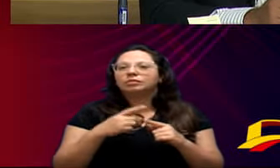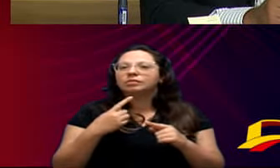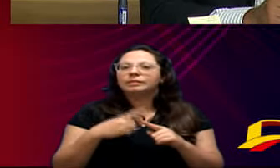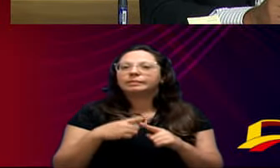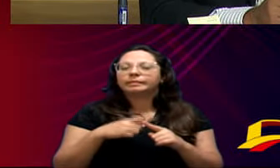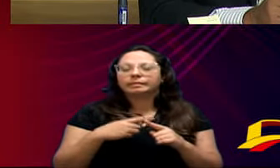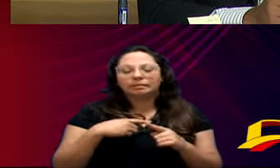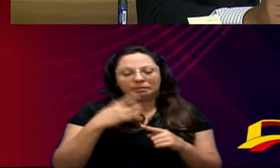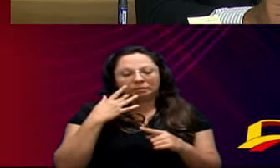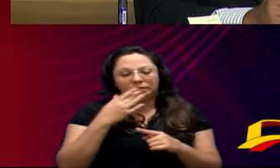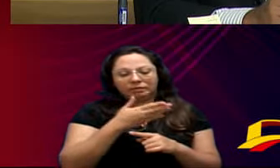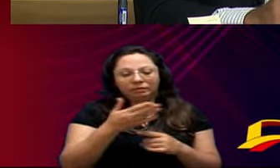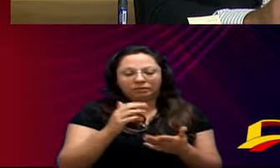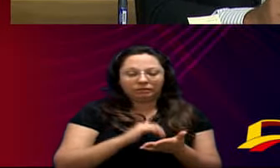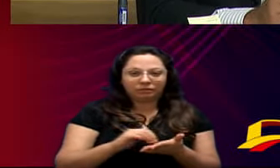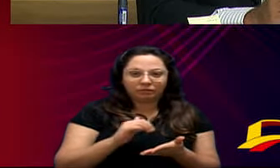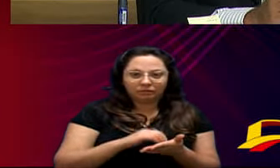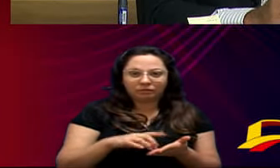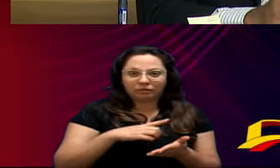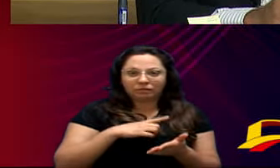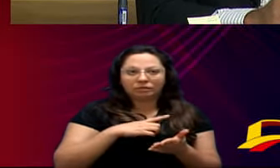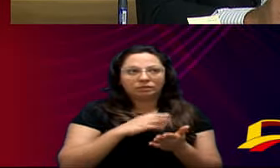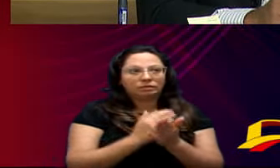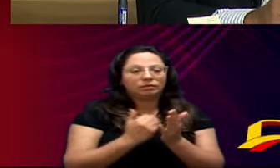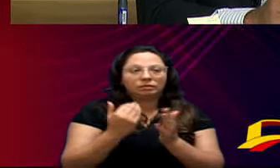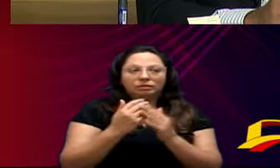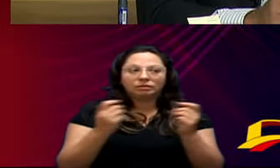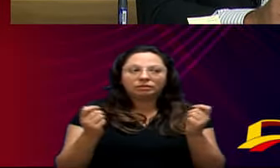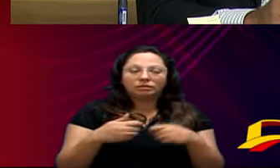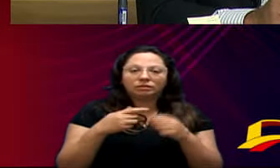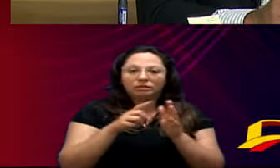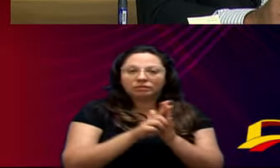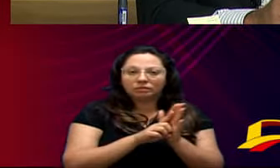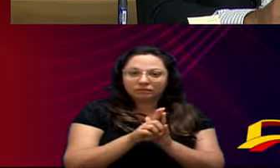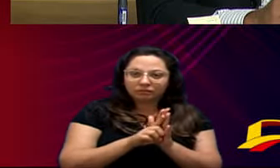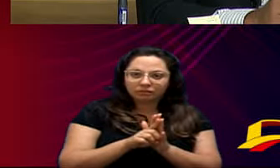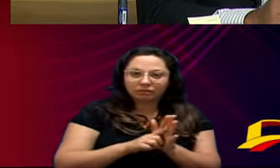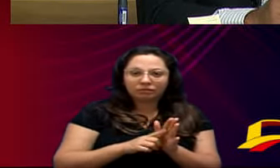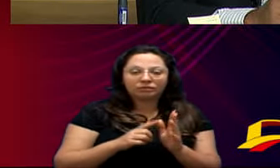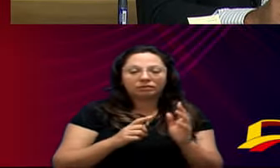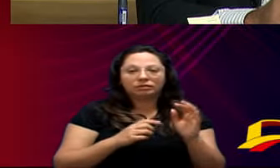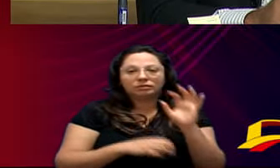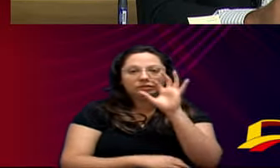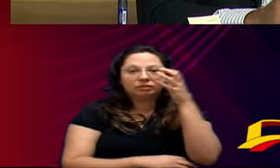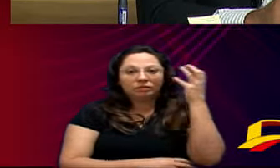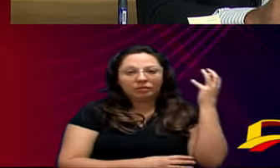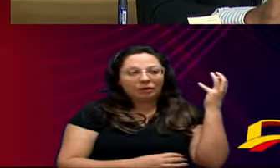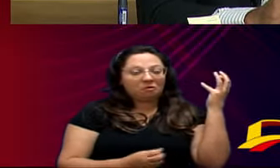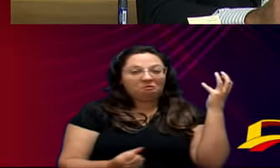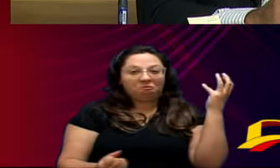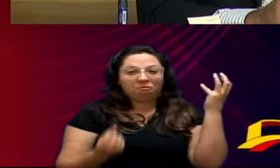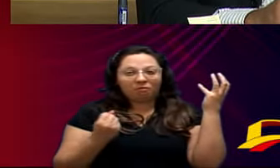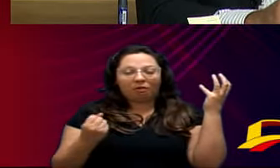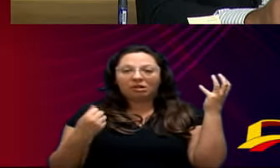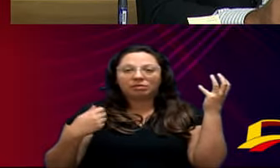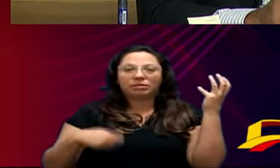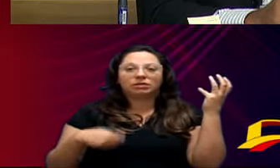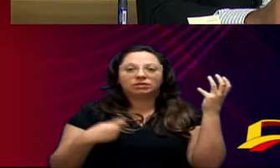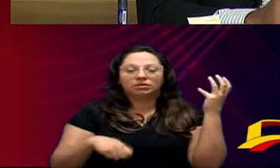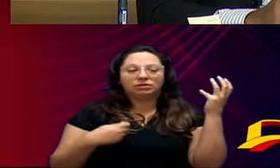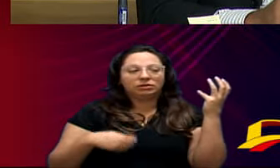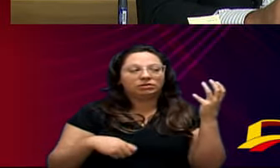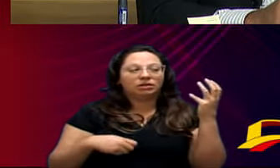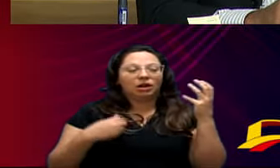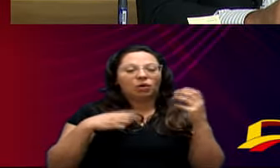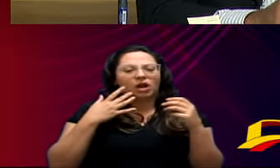secretaria teria mais elementos para fiscalizar inclusive como eu falei as podas drásticas acho que vocês tê posicionamento em relação